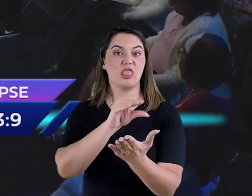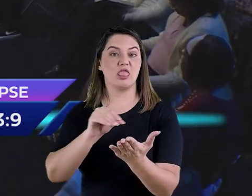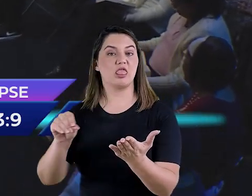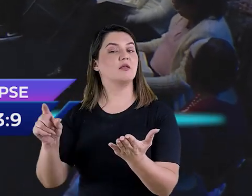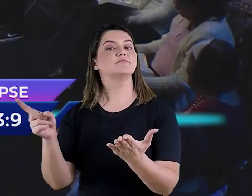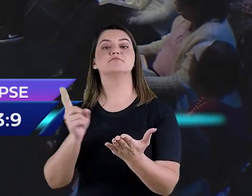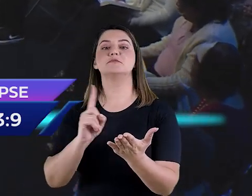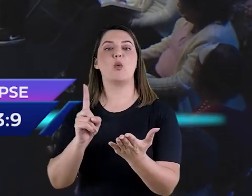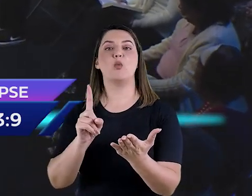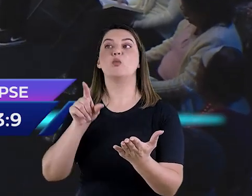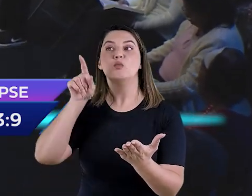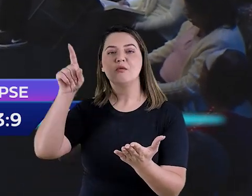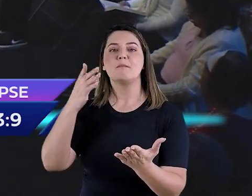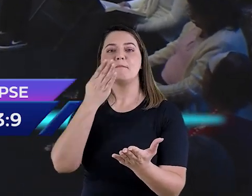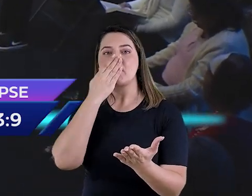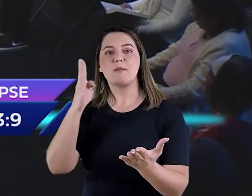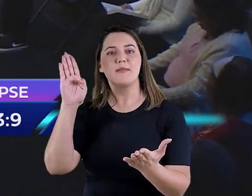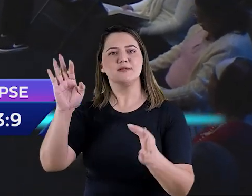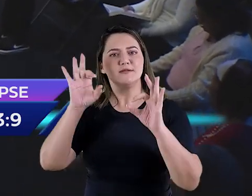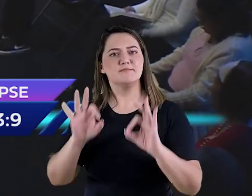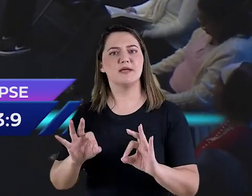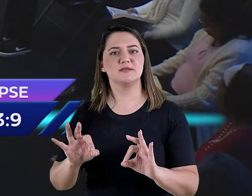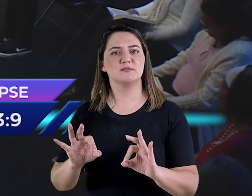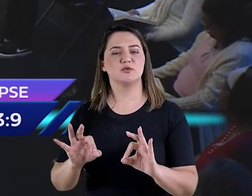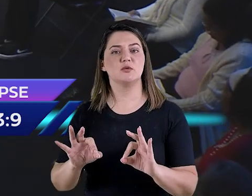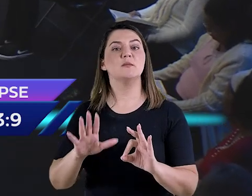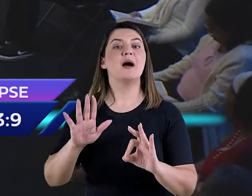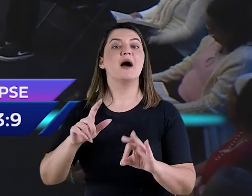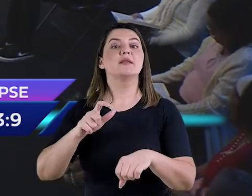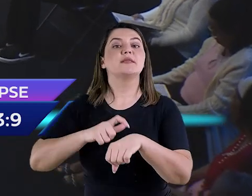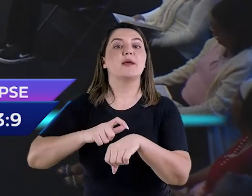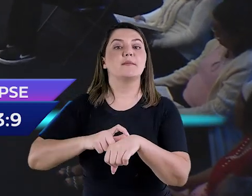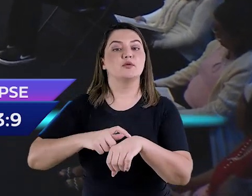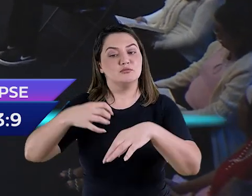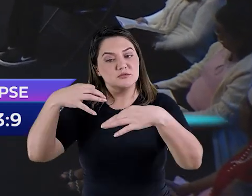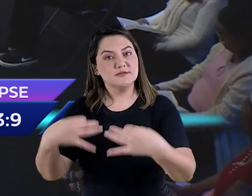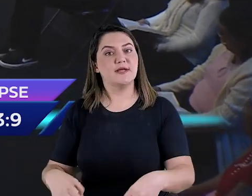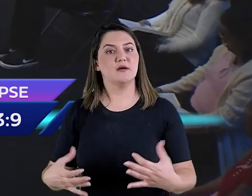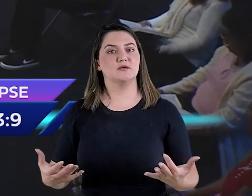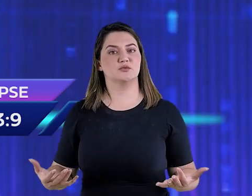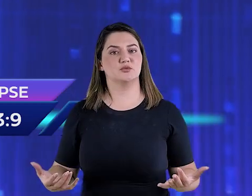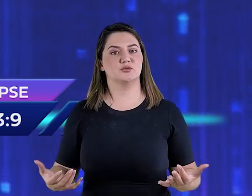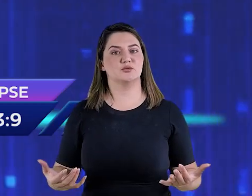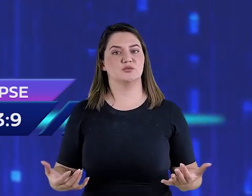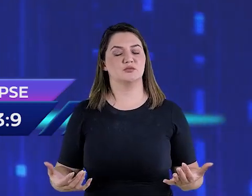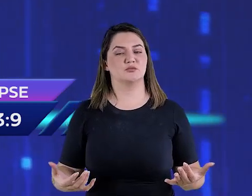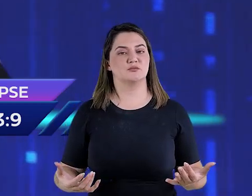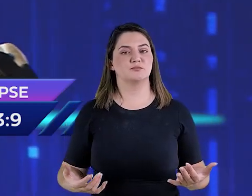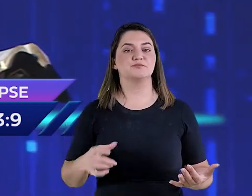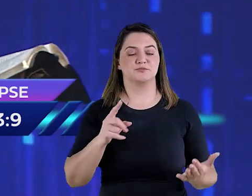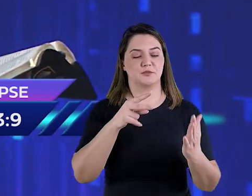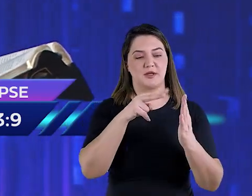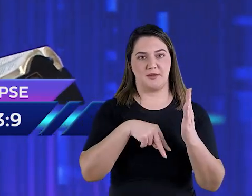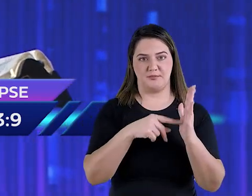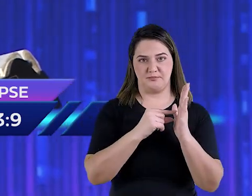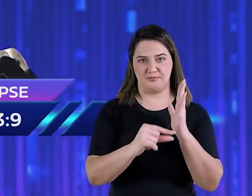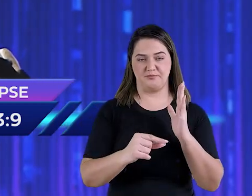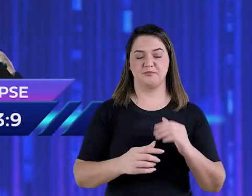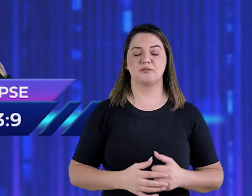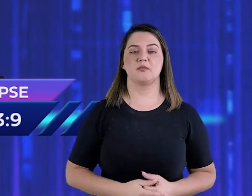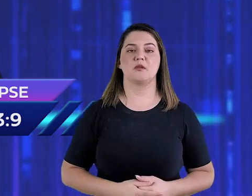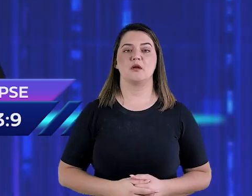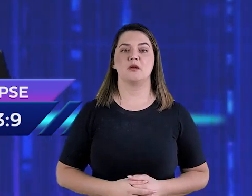a promessa de retornar, de voltar, e cumprirá no momento certo. Agora, veja a continuação do